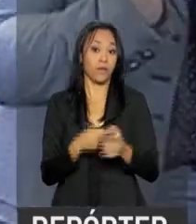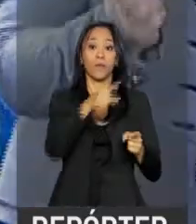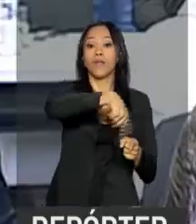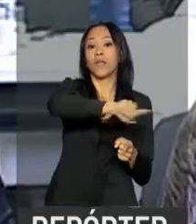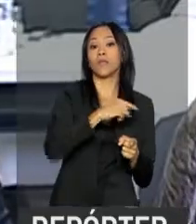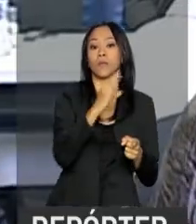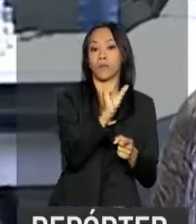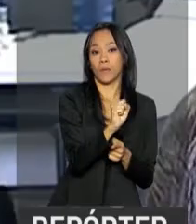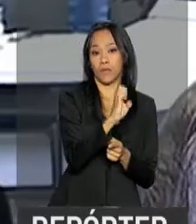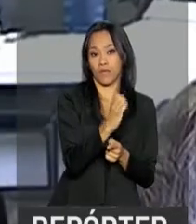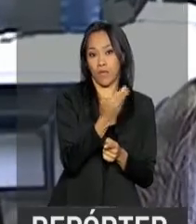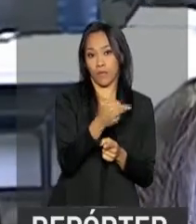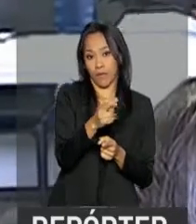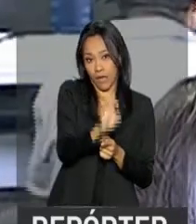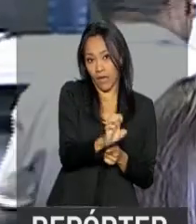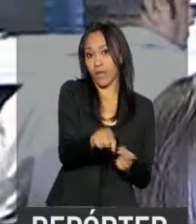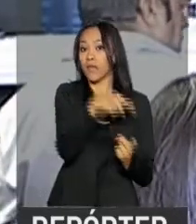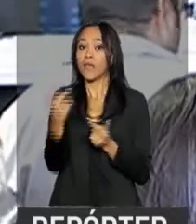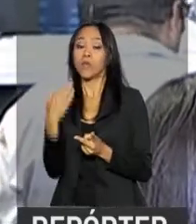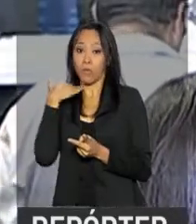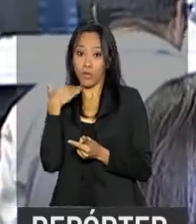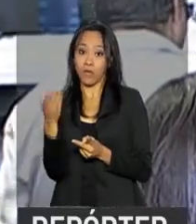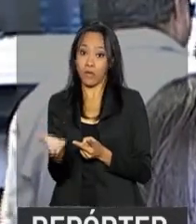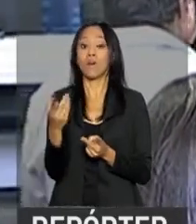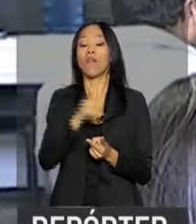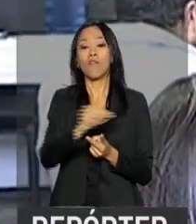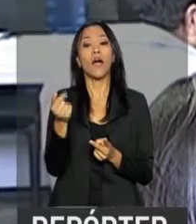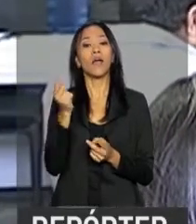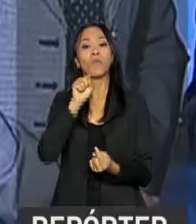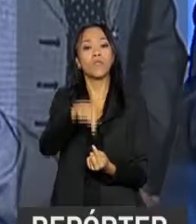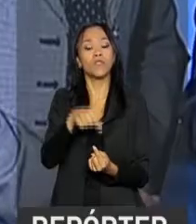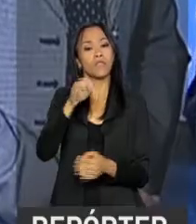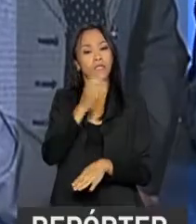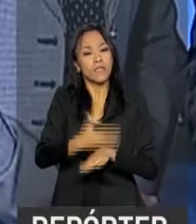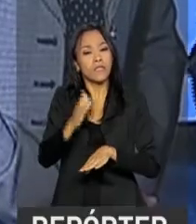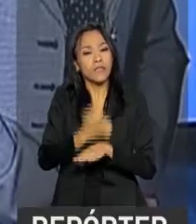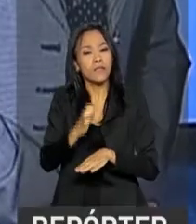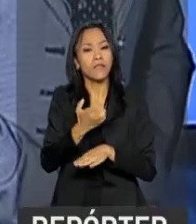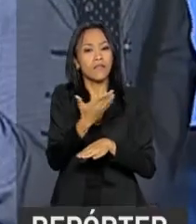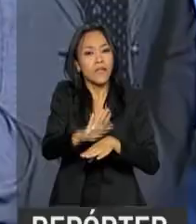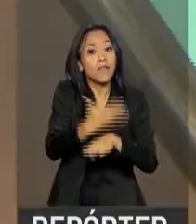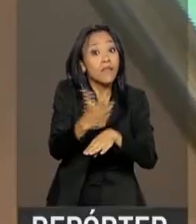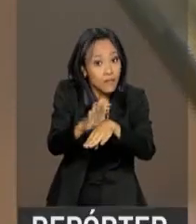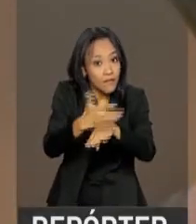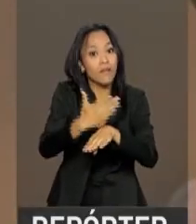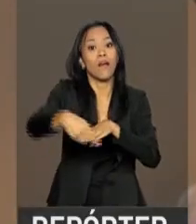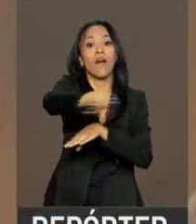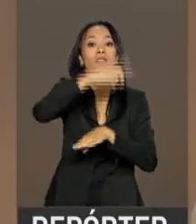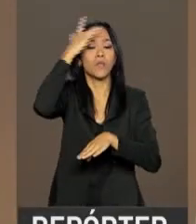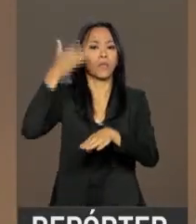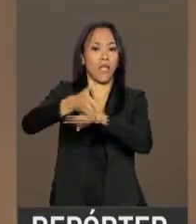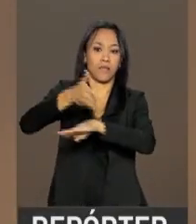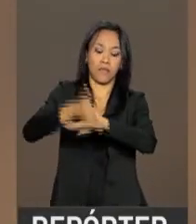vai possibilitar uri a ação e capacitação dos empresários para o acesso ao crédito e um projeto